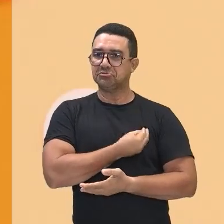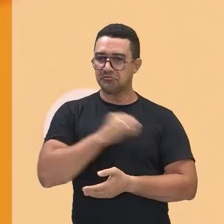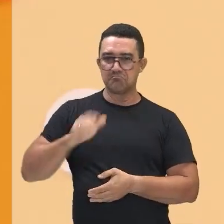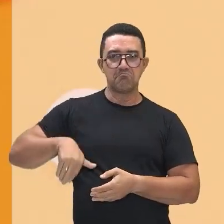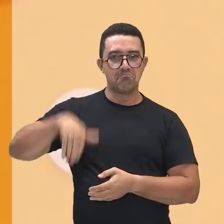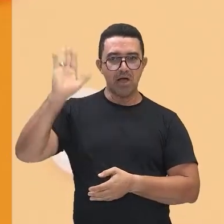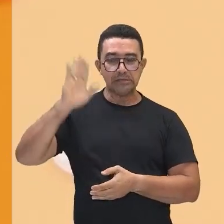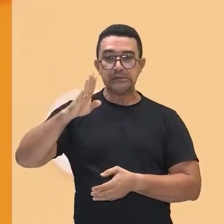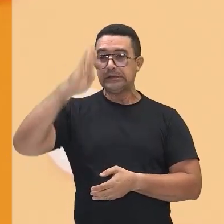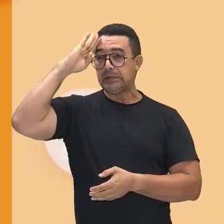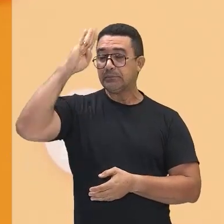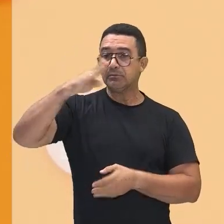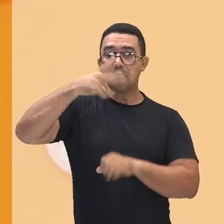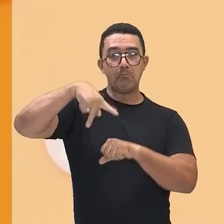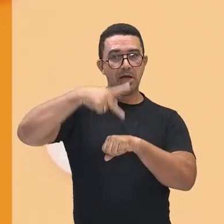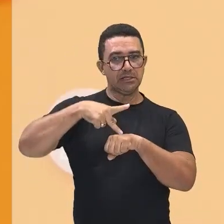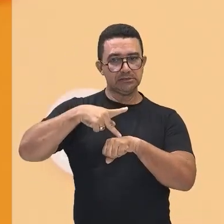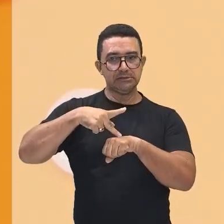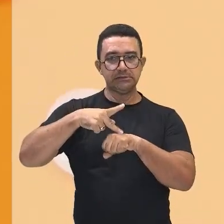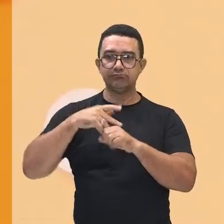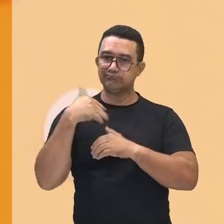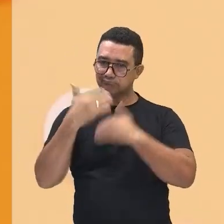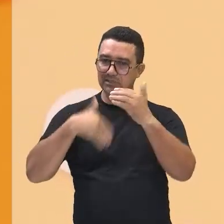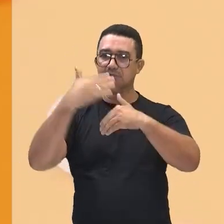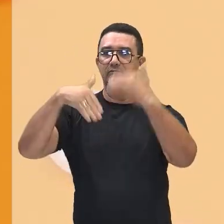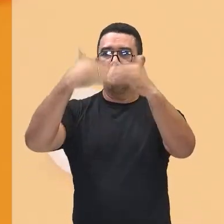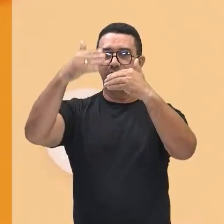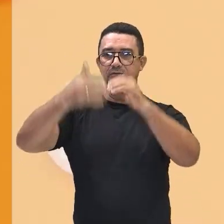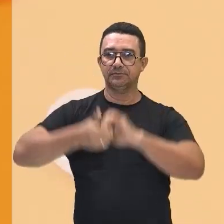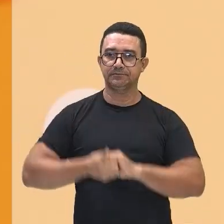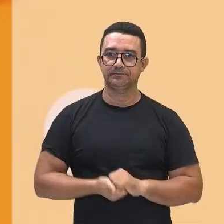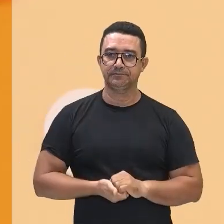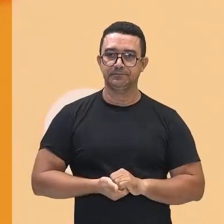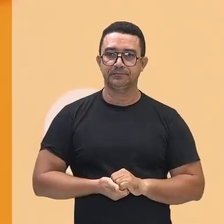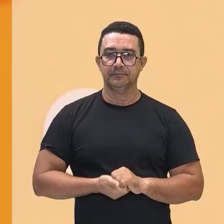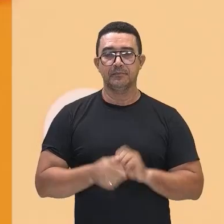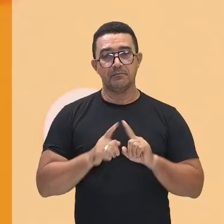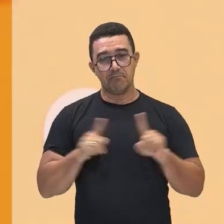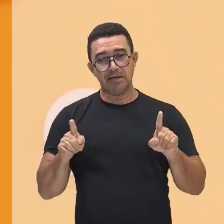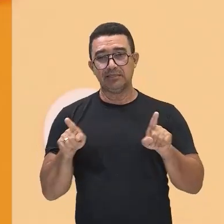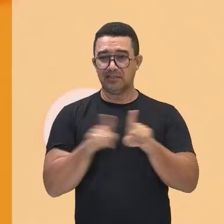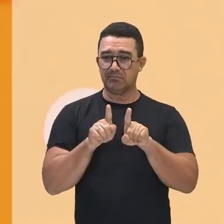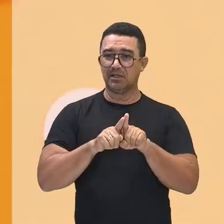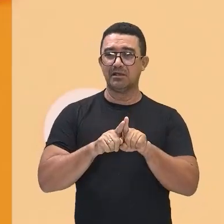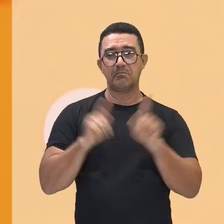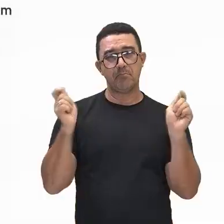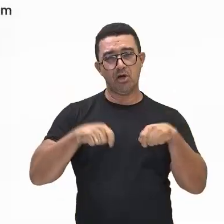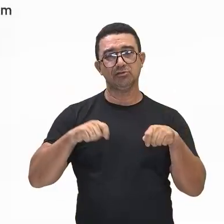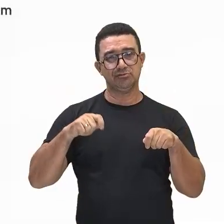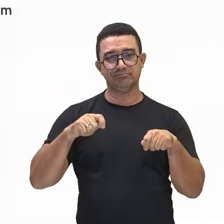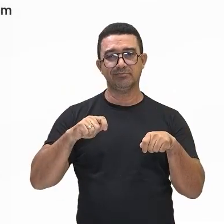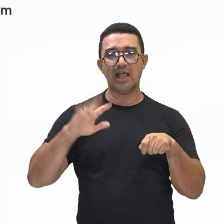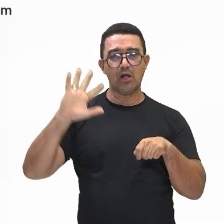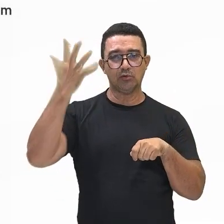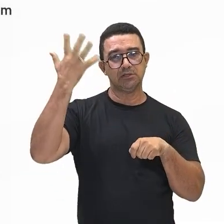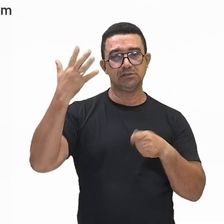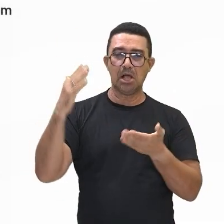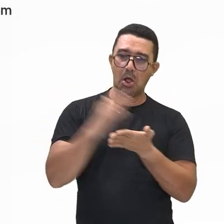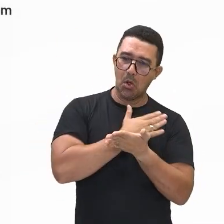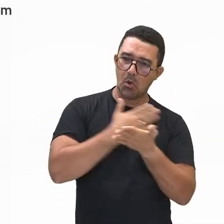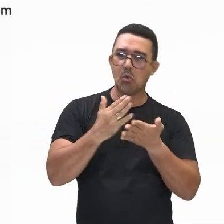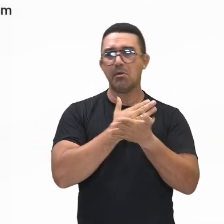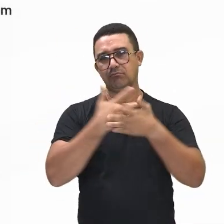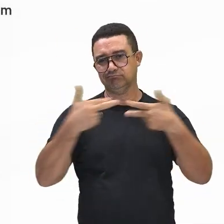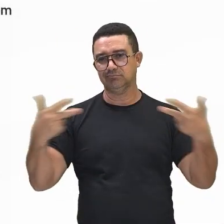principalmente nos países desenvolvidos. Porém, isso aí vai acarretar alguns fatores, tá? E esse fenômeno, gente,